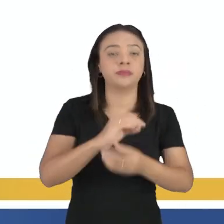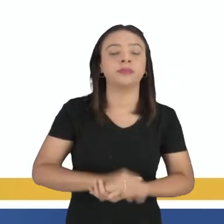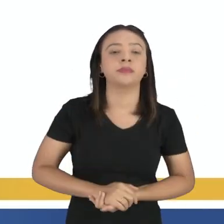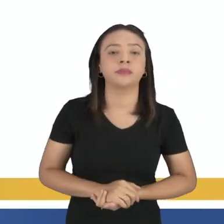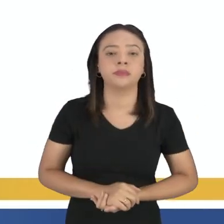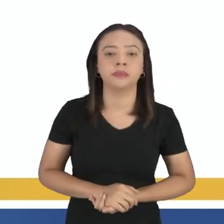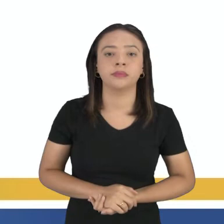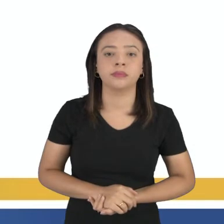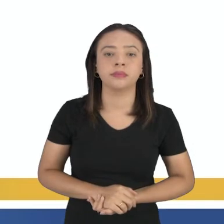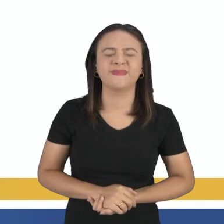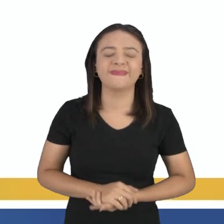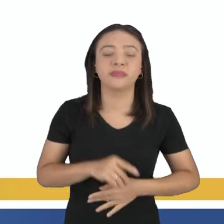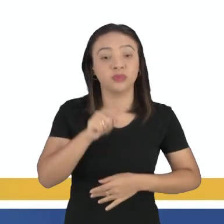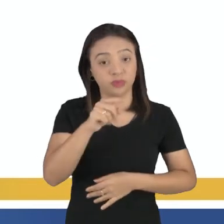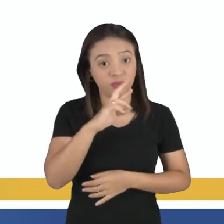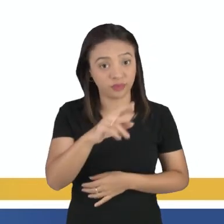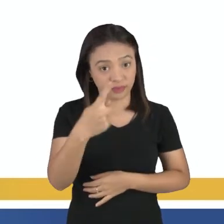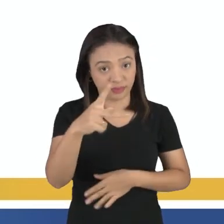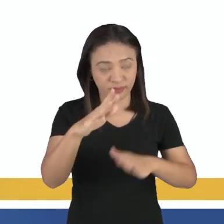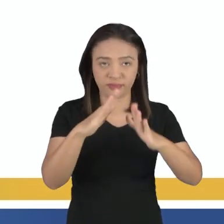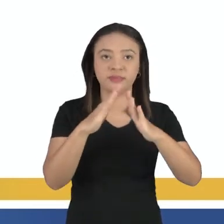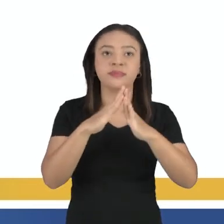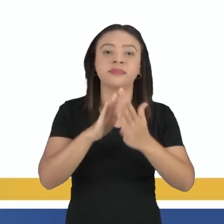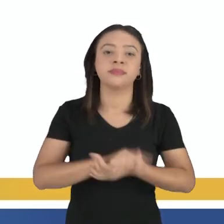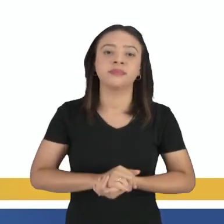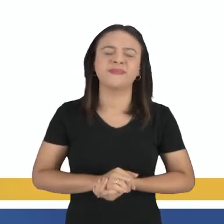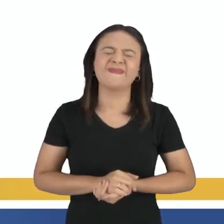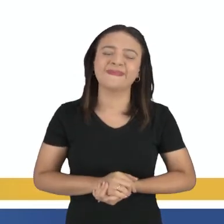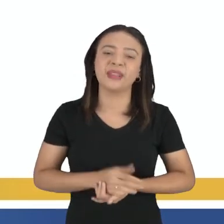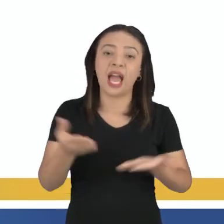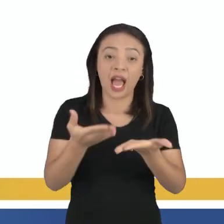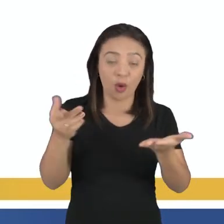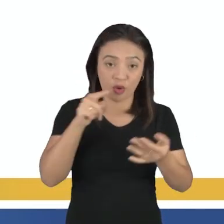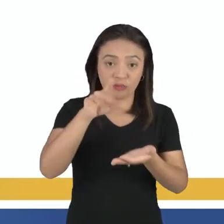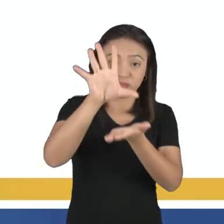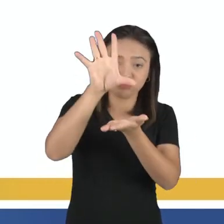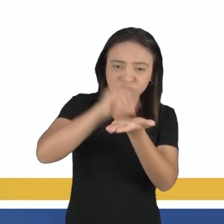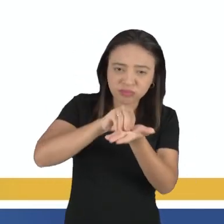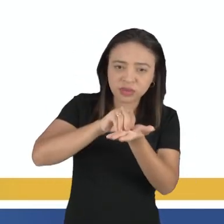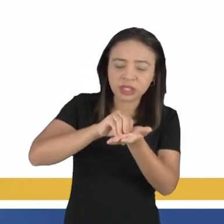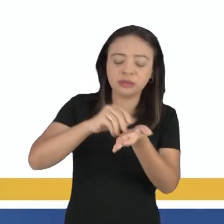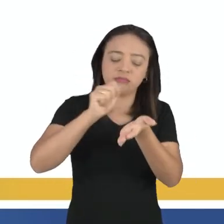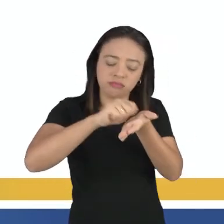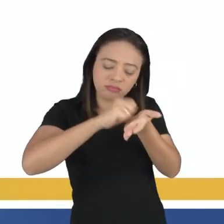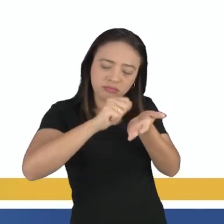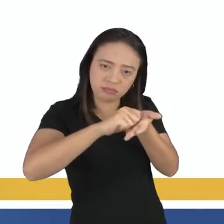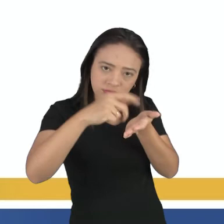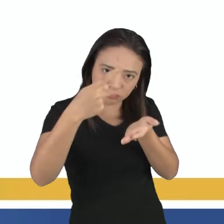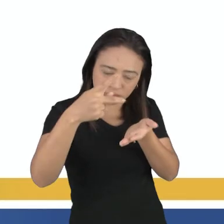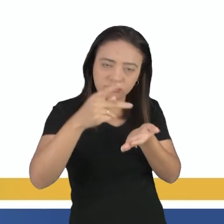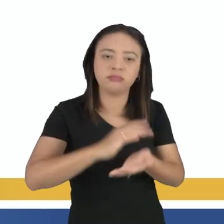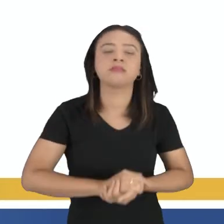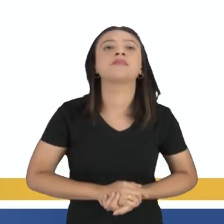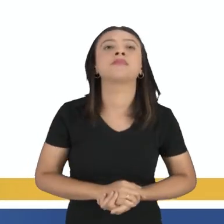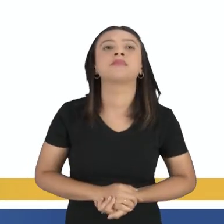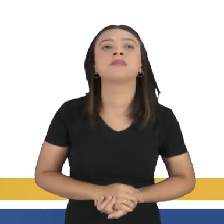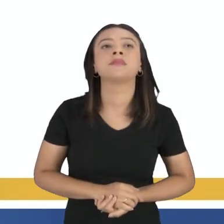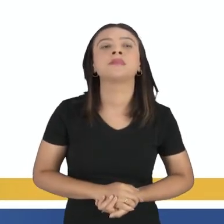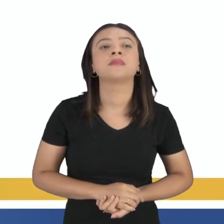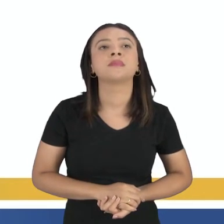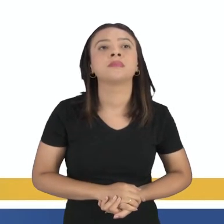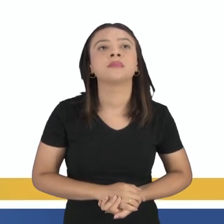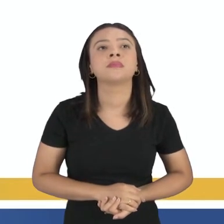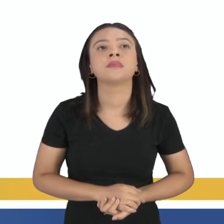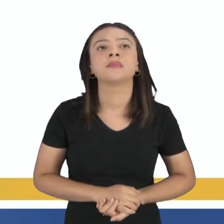você responde em casa, tá? Pode tirar um print e fazer as anotações aí no seu caderno.